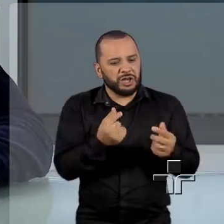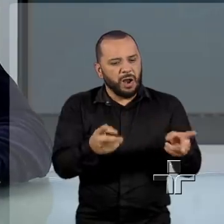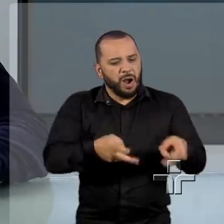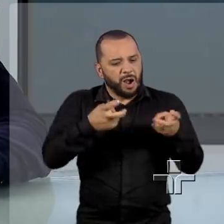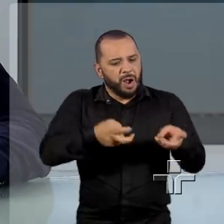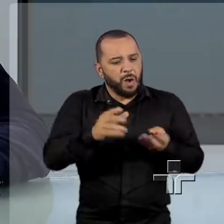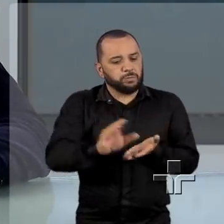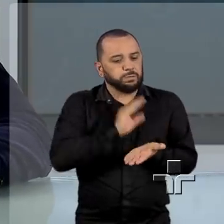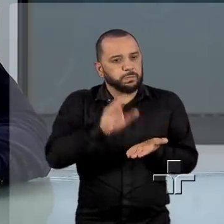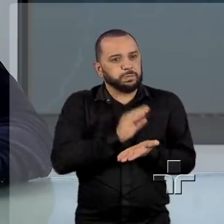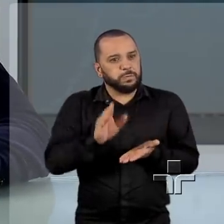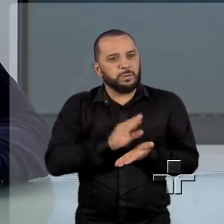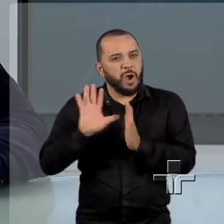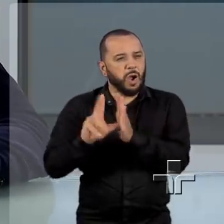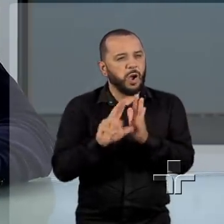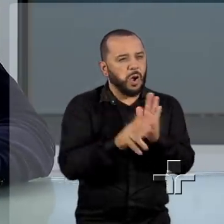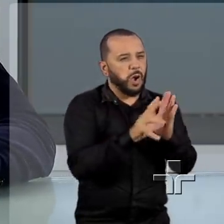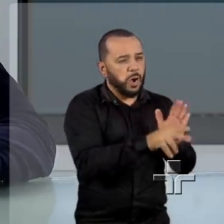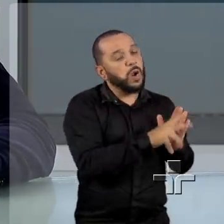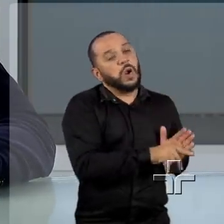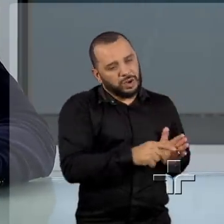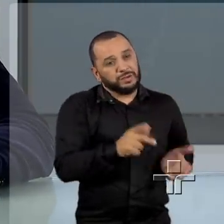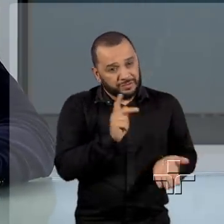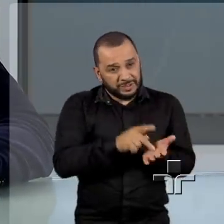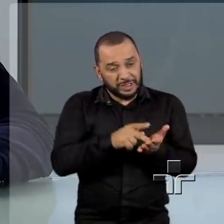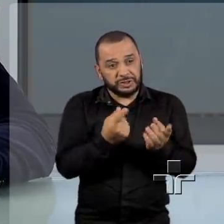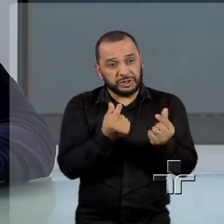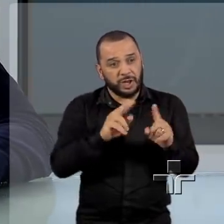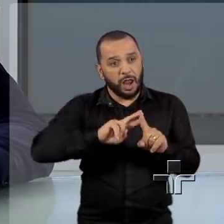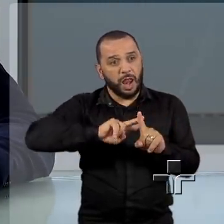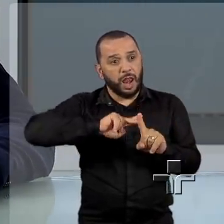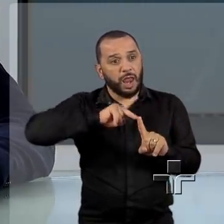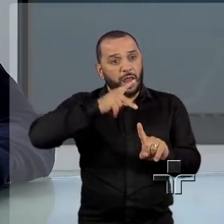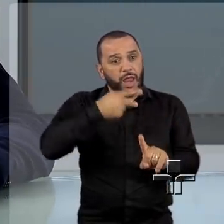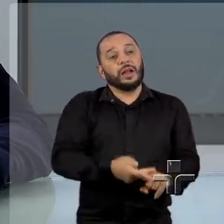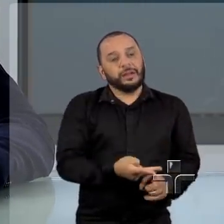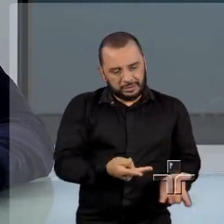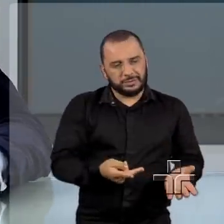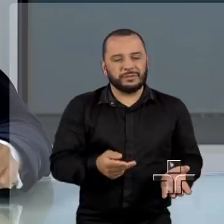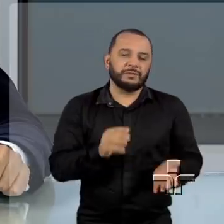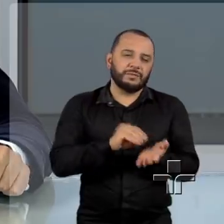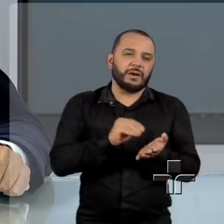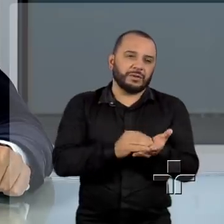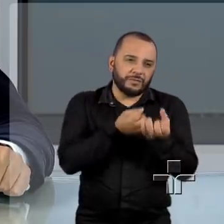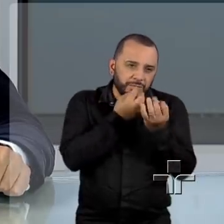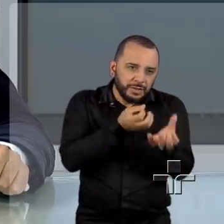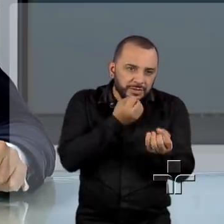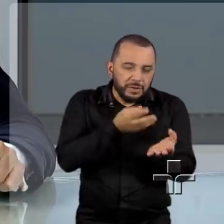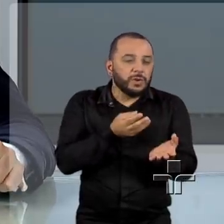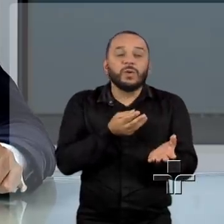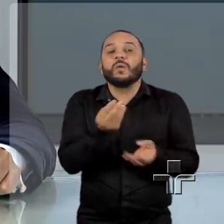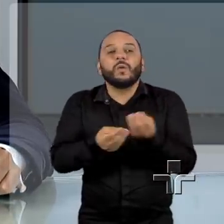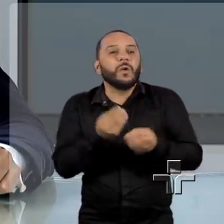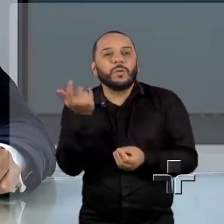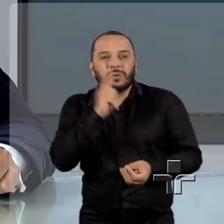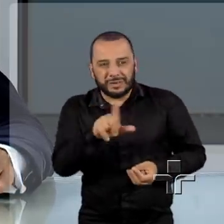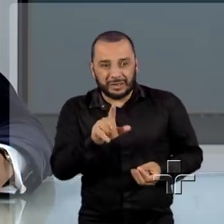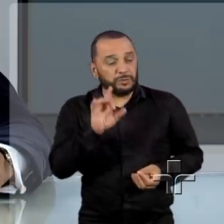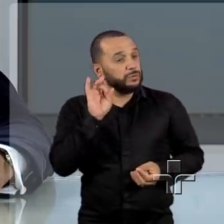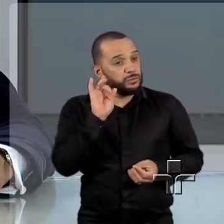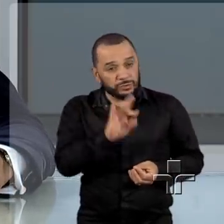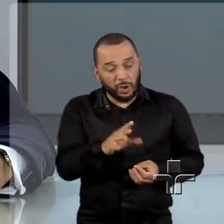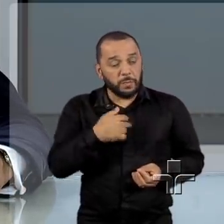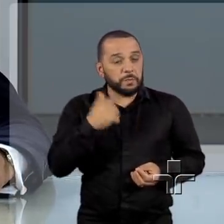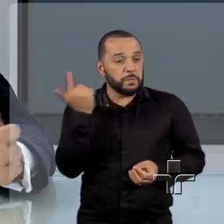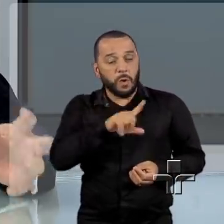foi dedicado a gente que fez muito dinheiro multiplicando o patrimônio. Faltam informações, falta um meio, apenas aparece um